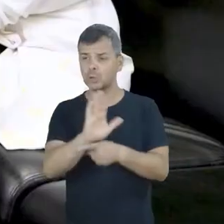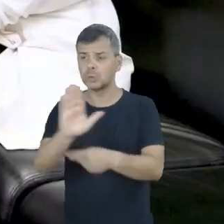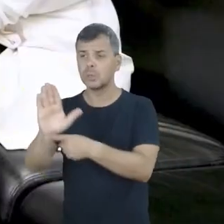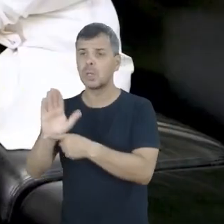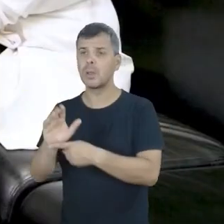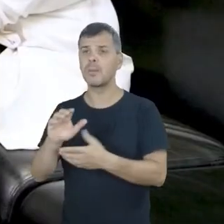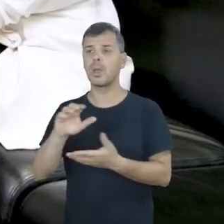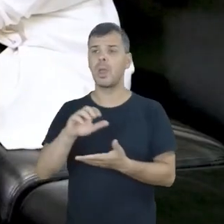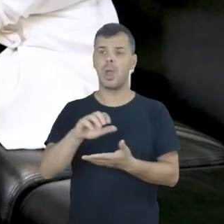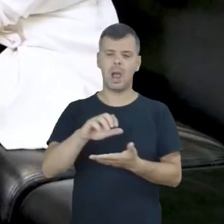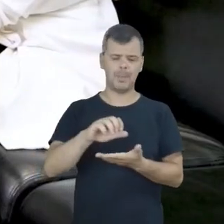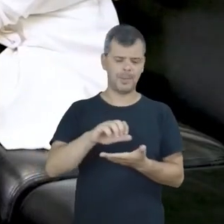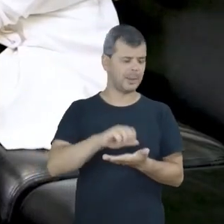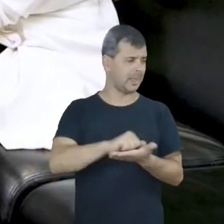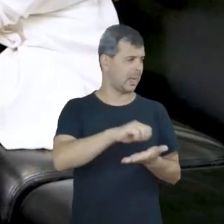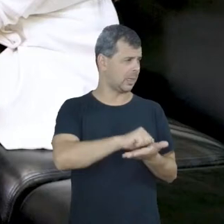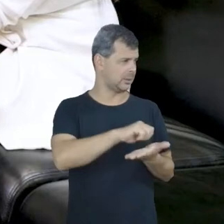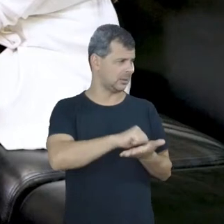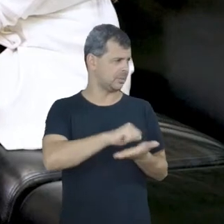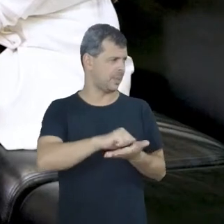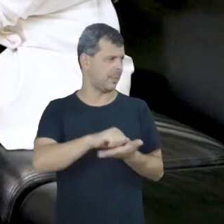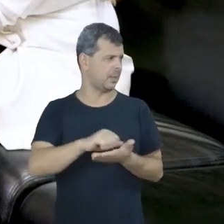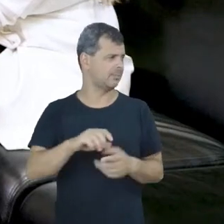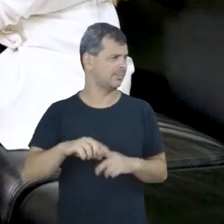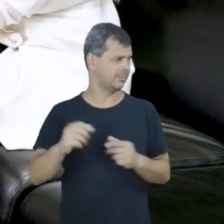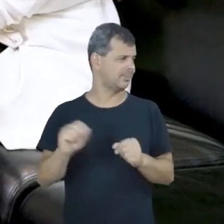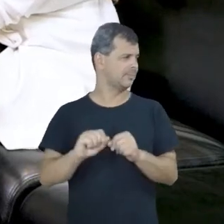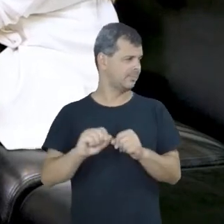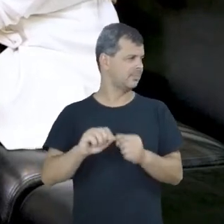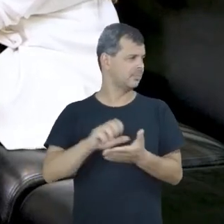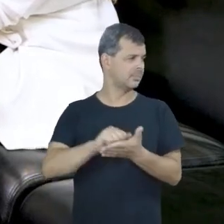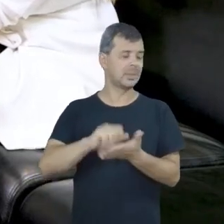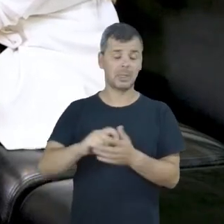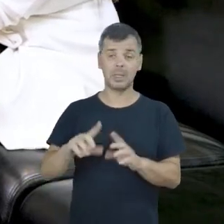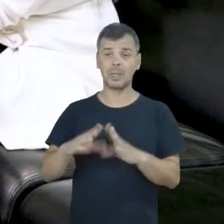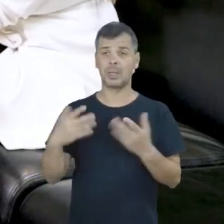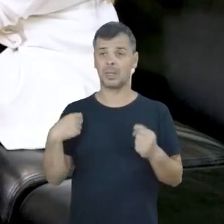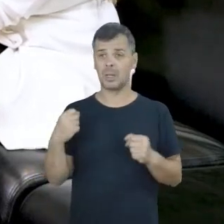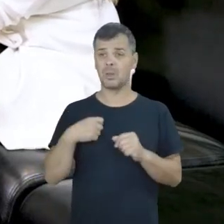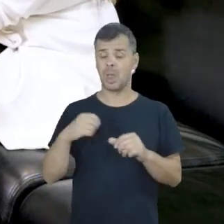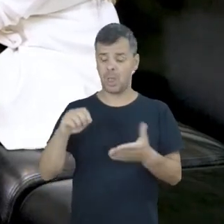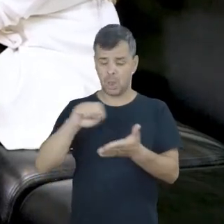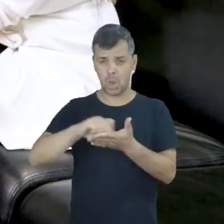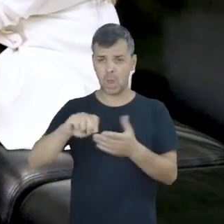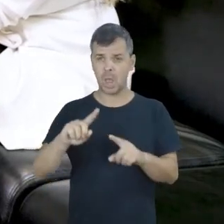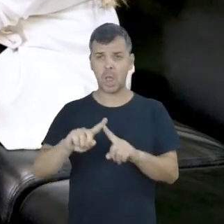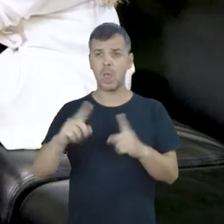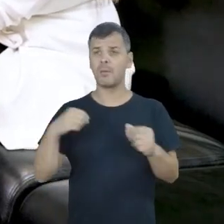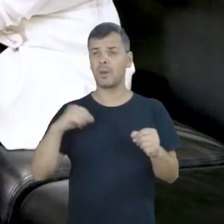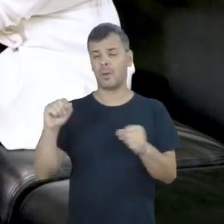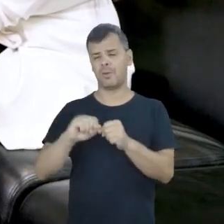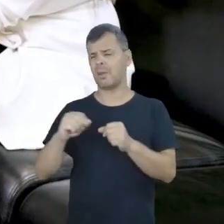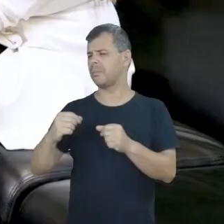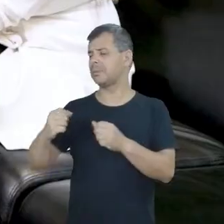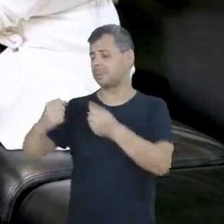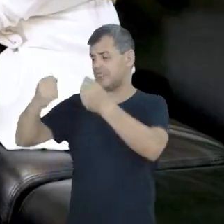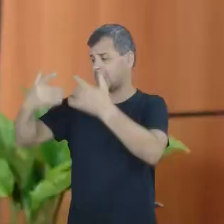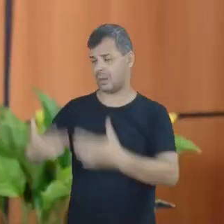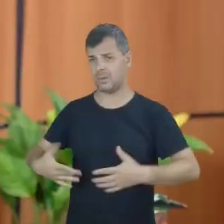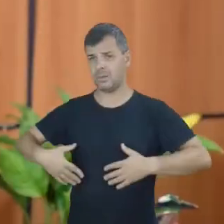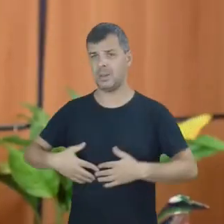para os trabalhadores de aplicativo? Seguinte, vamos olhar o conteúdo, vamos olhar o que está escrito, não o que estão falando.